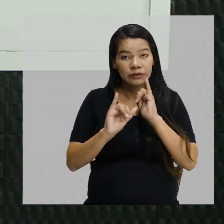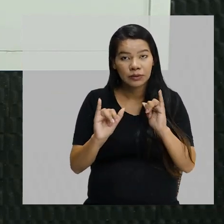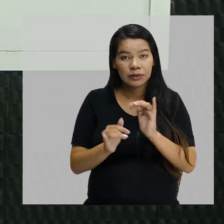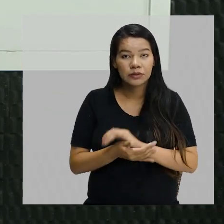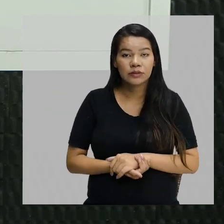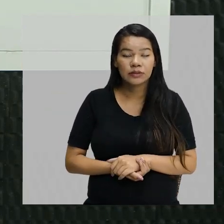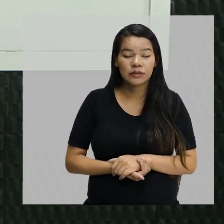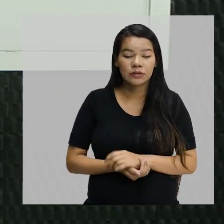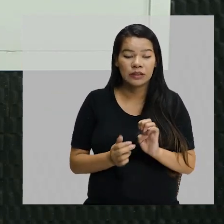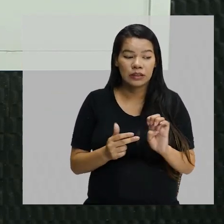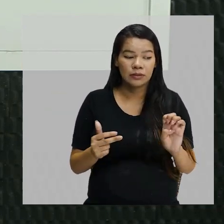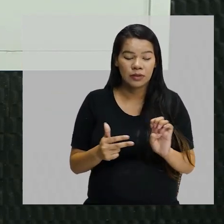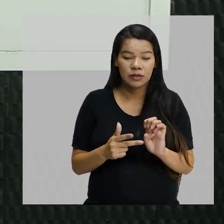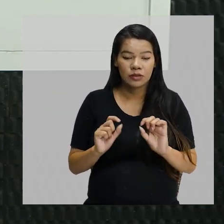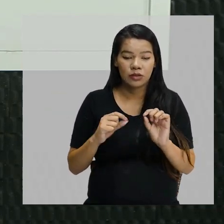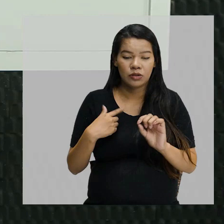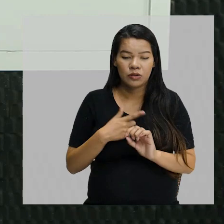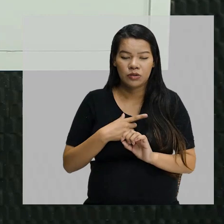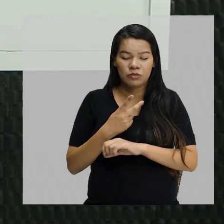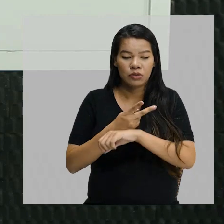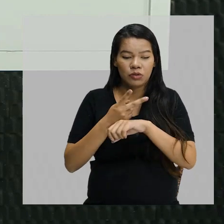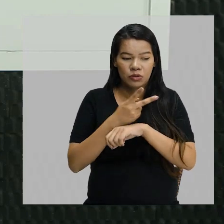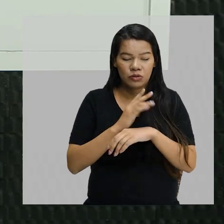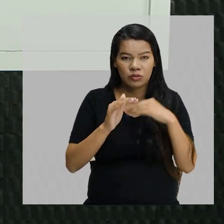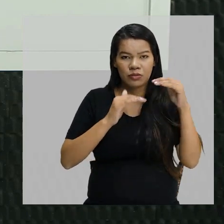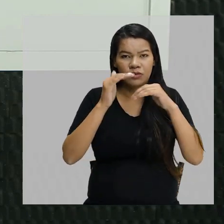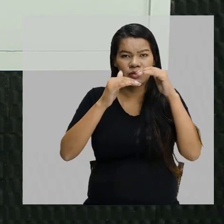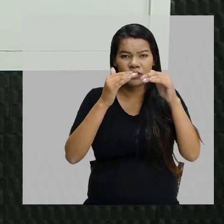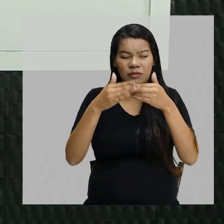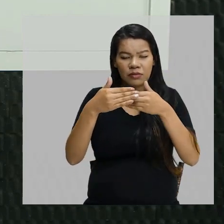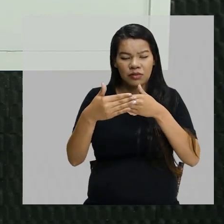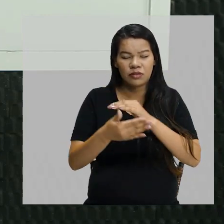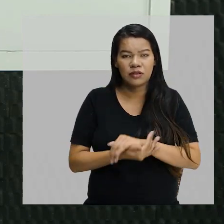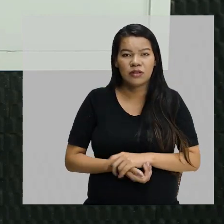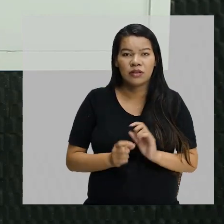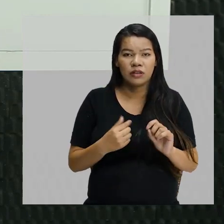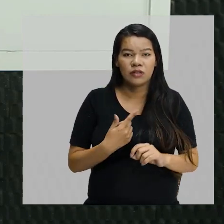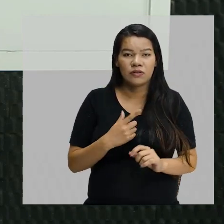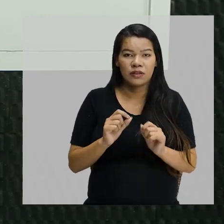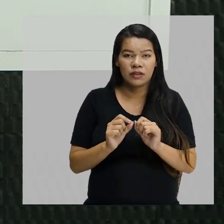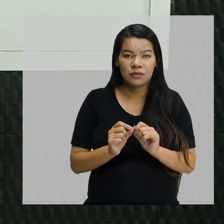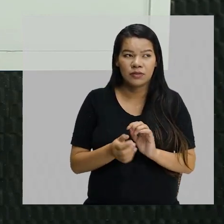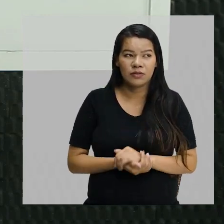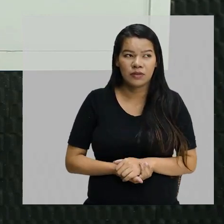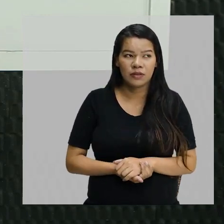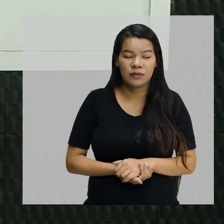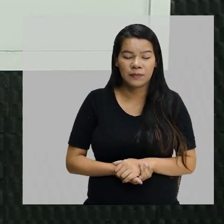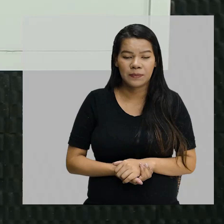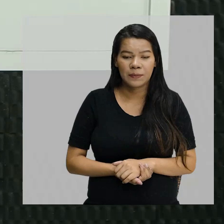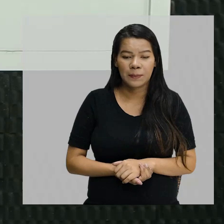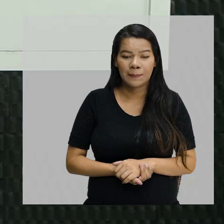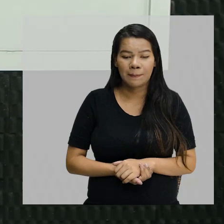somos elementos que recolhemos no processo de investigação a partir da observação que vamos fazer certo a partir do movimento